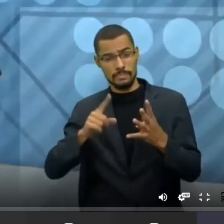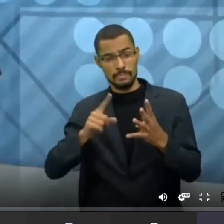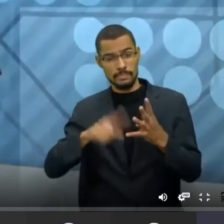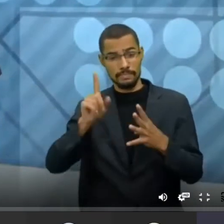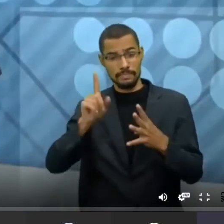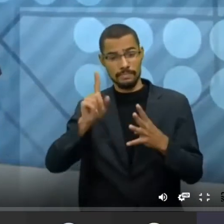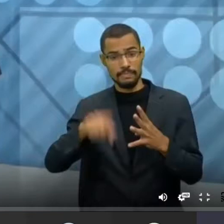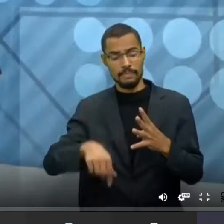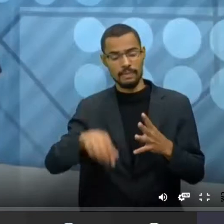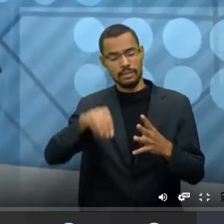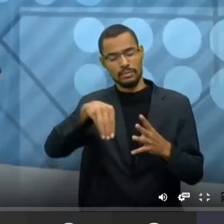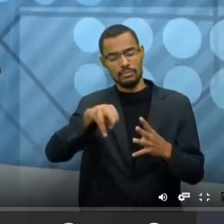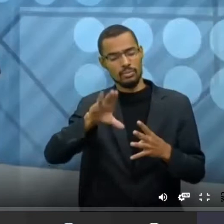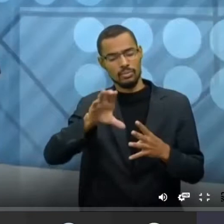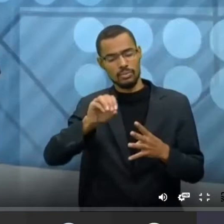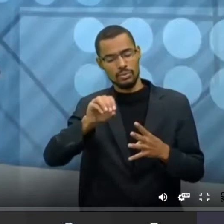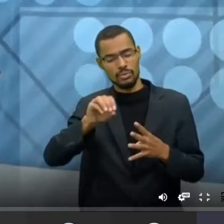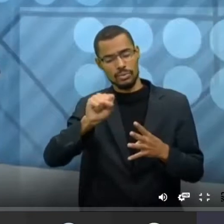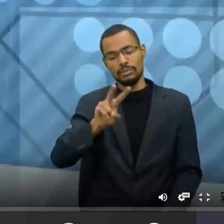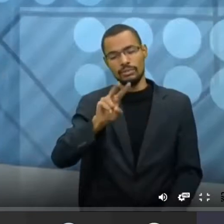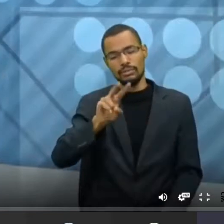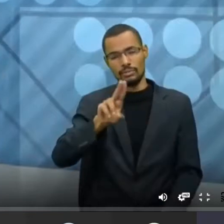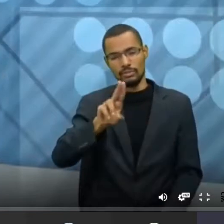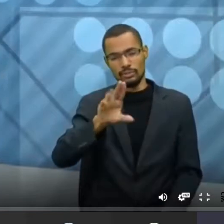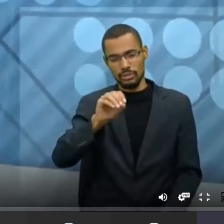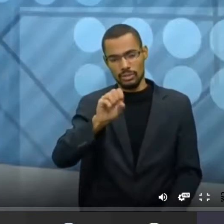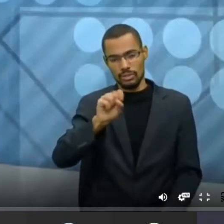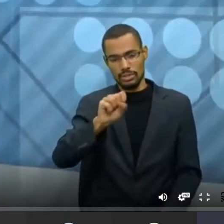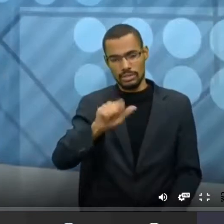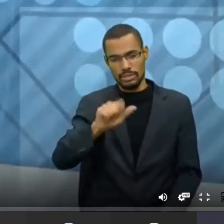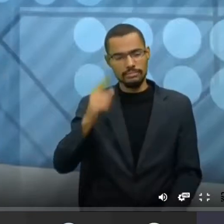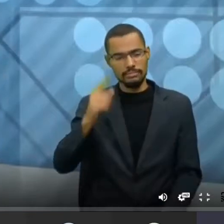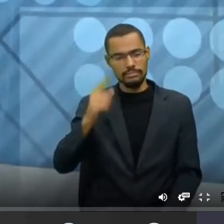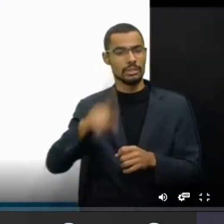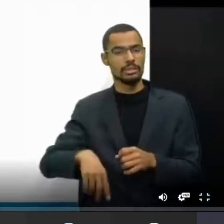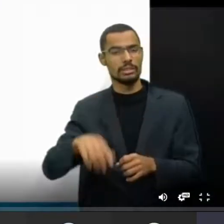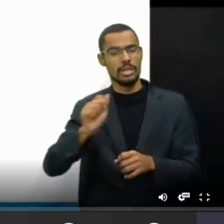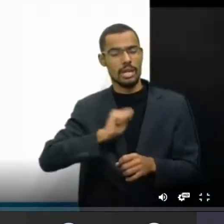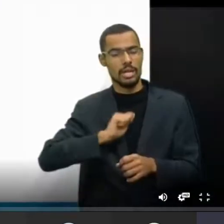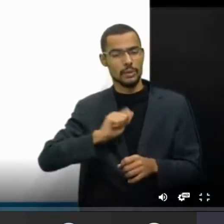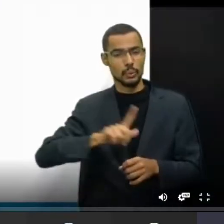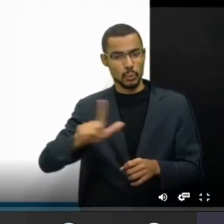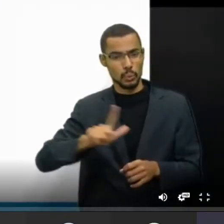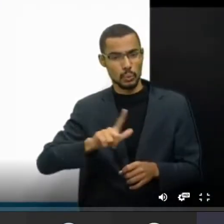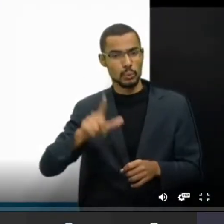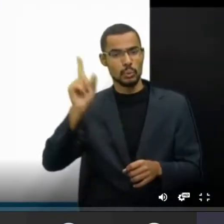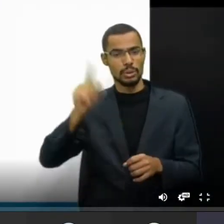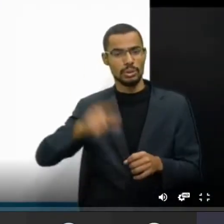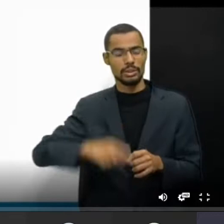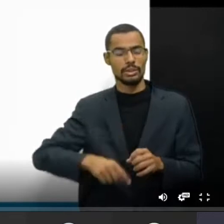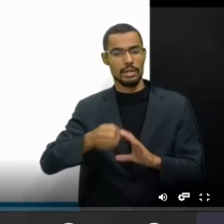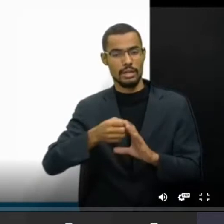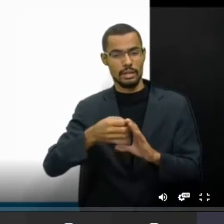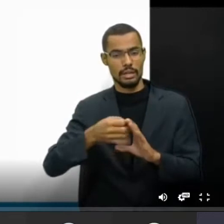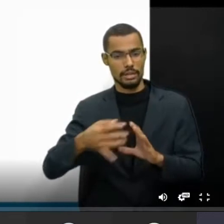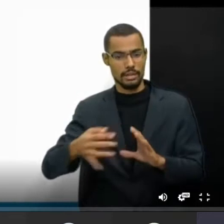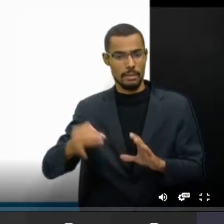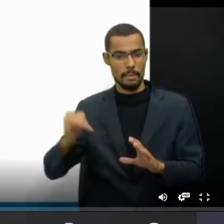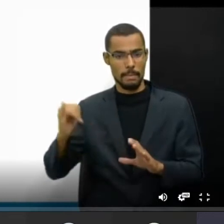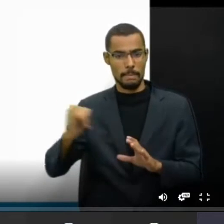que é a camada da mucosa, na região do esôfago, é acompanhar as instruções desse processo por causa das características